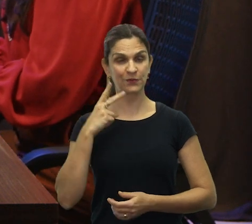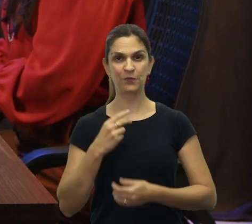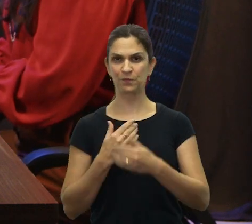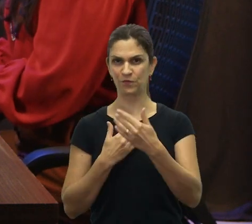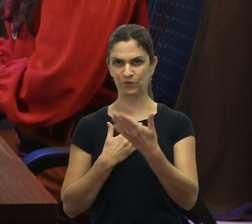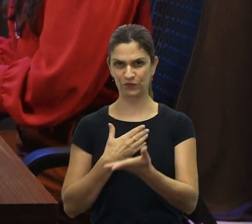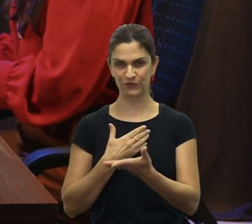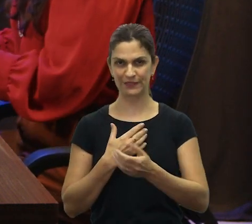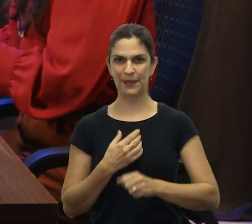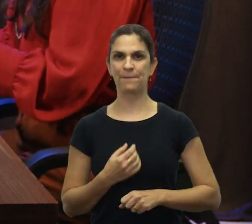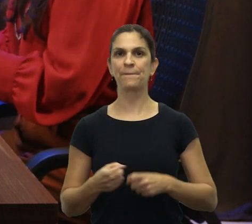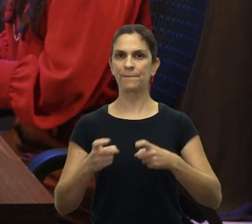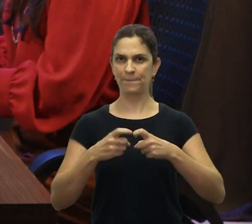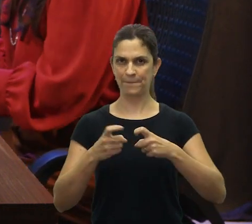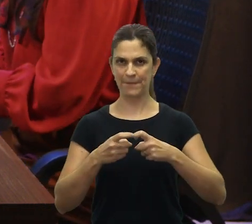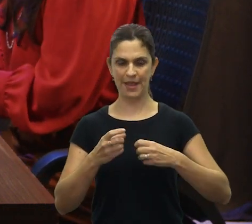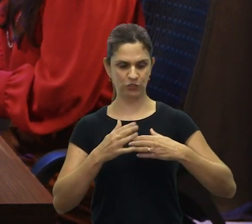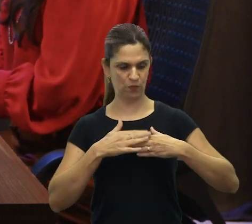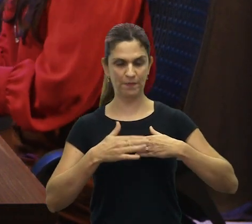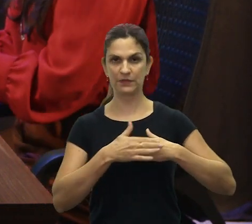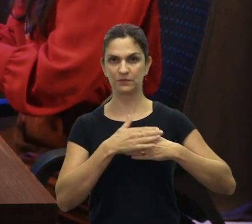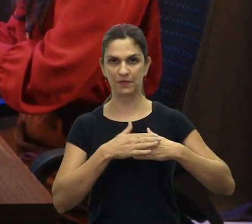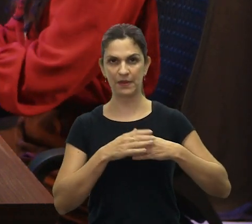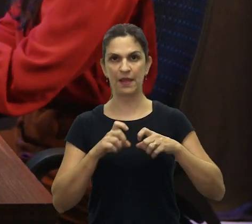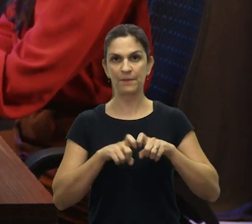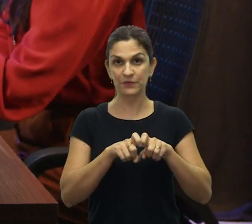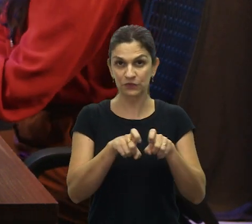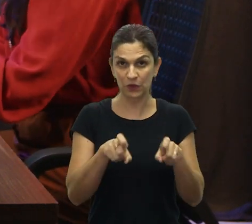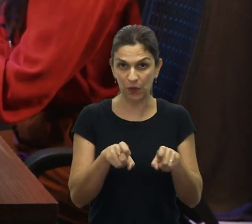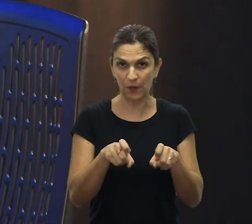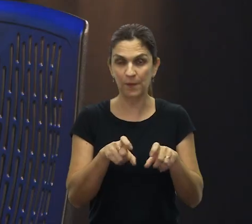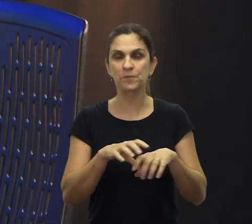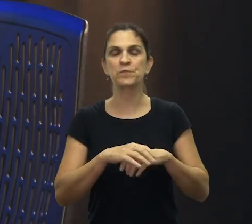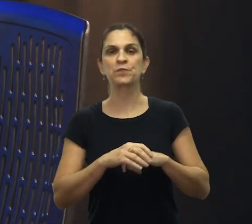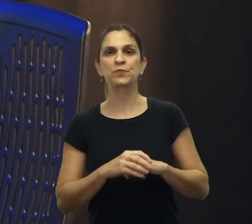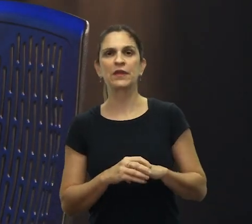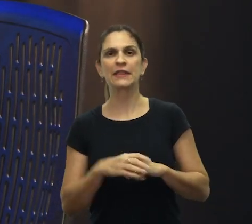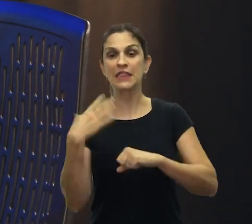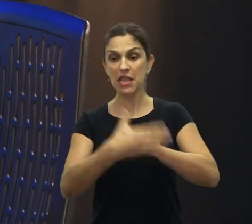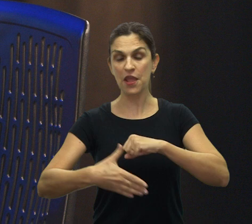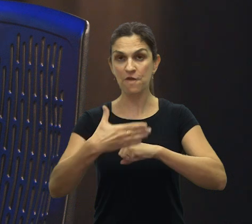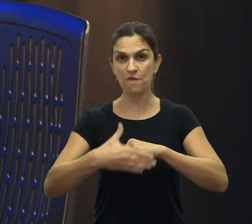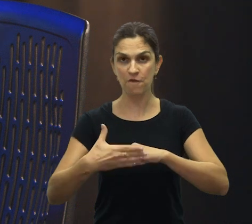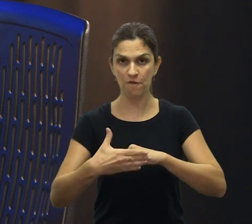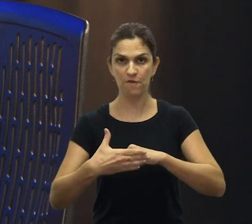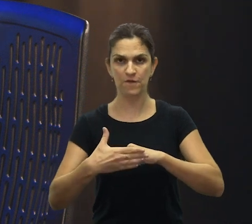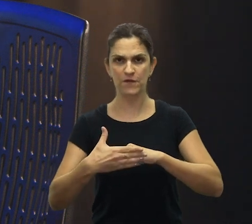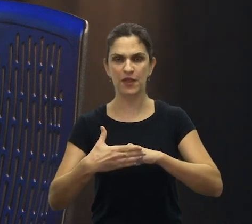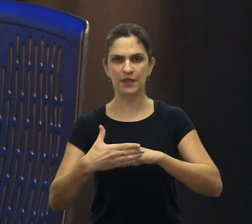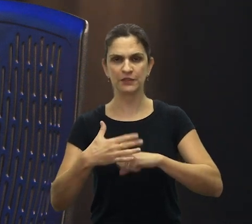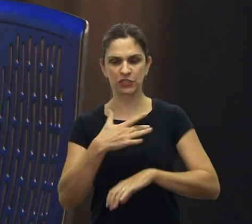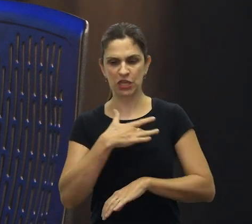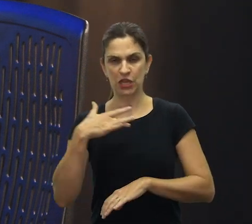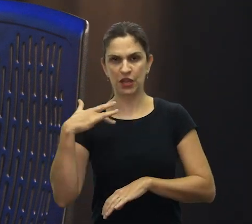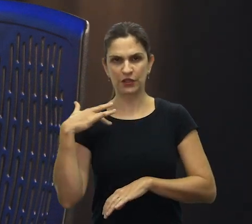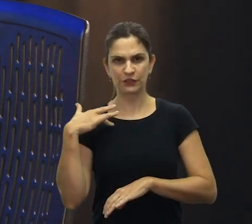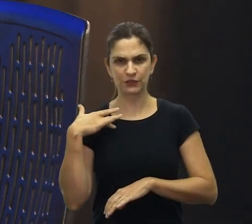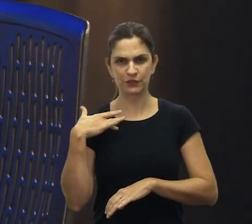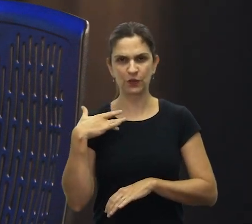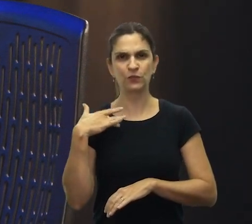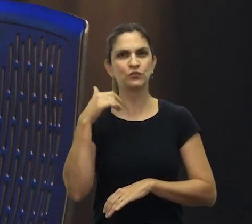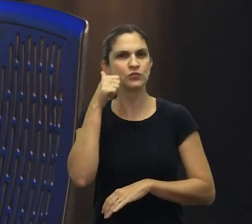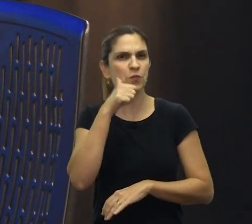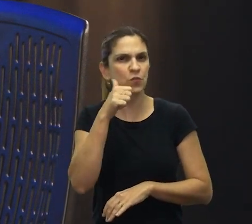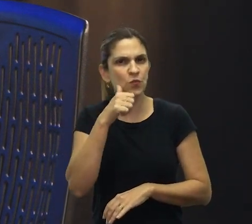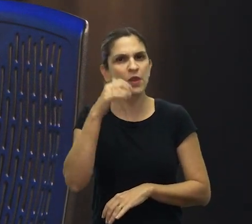Vereador, você é mastologista, ginecologista, defende a prevenção da saúde da mulher.